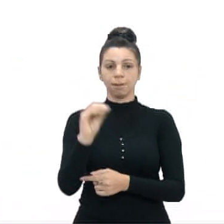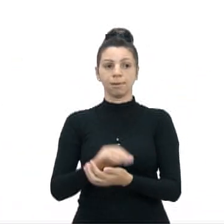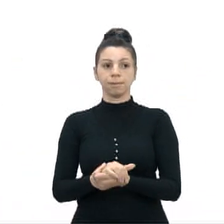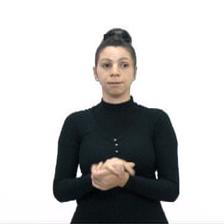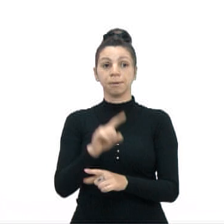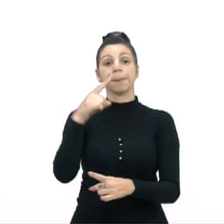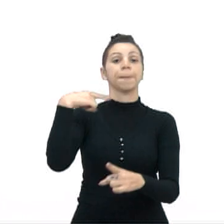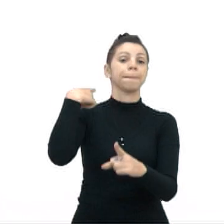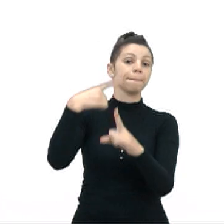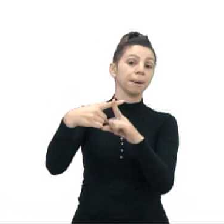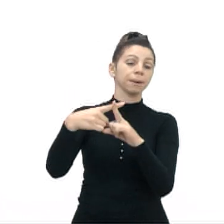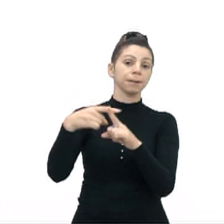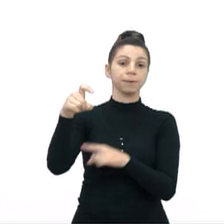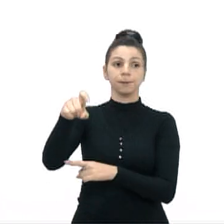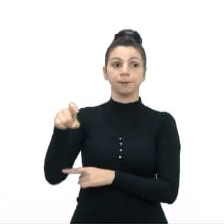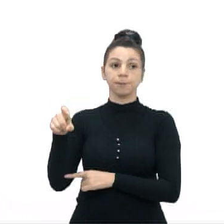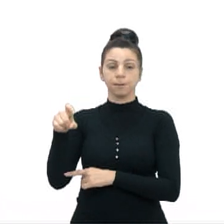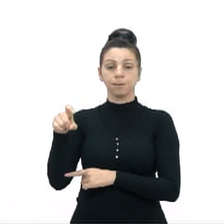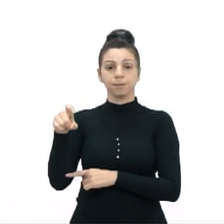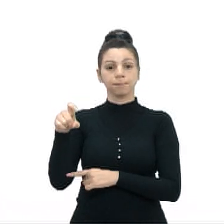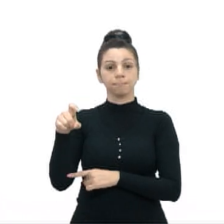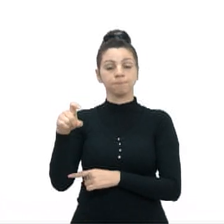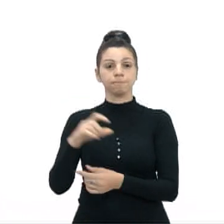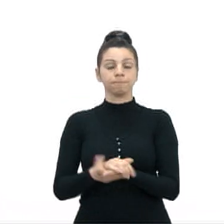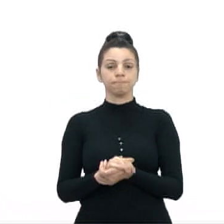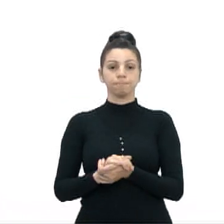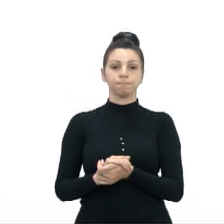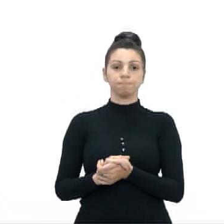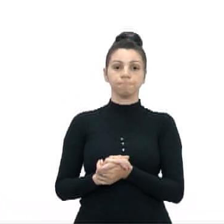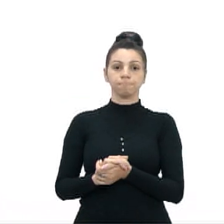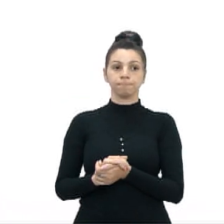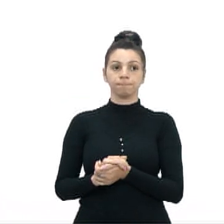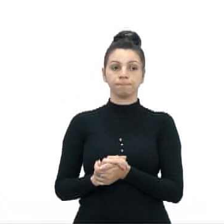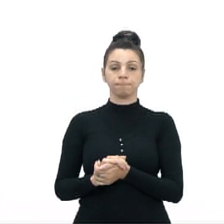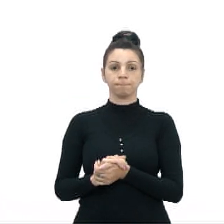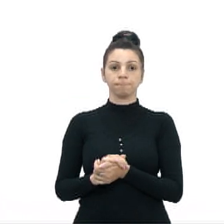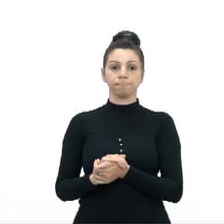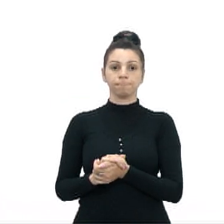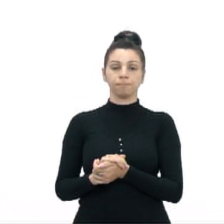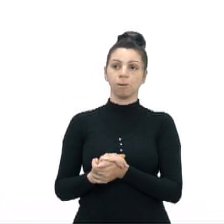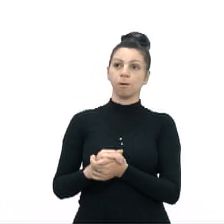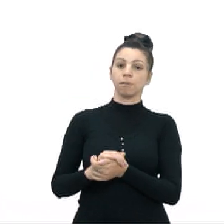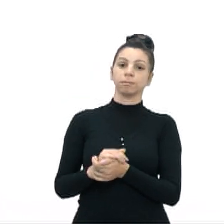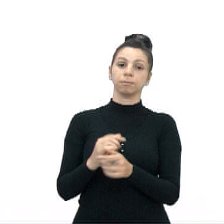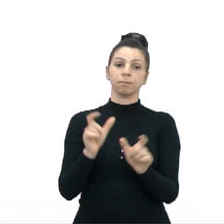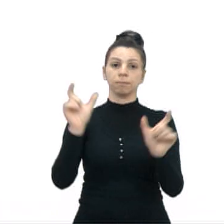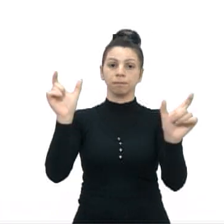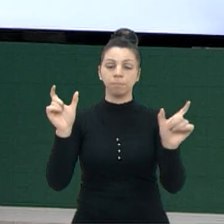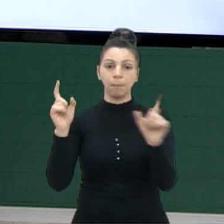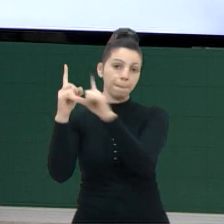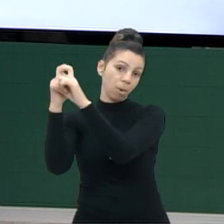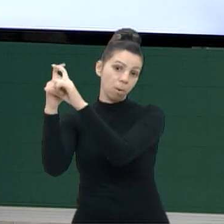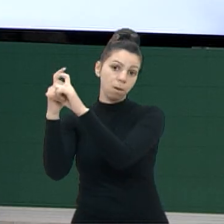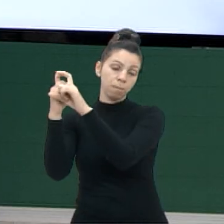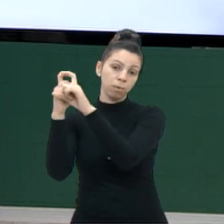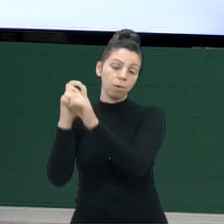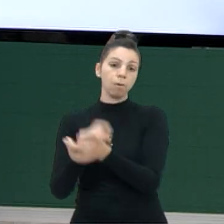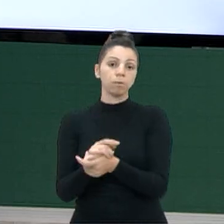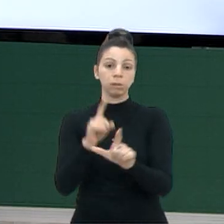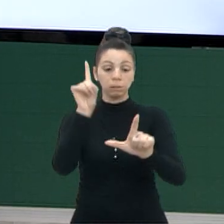x unidades, mais x. Olha a diferença, são dois polinômios, eles têm